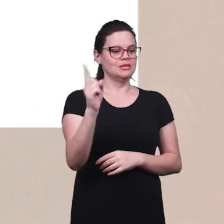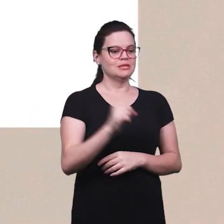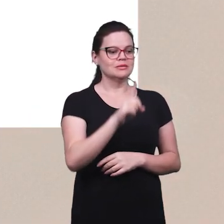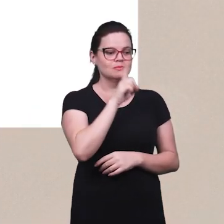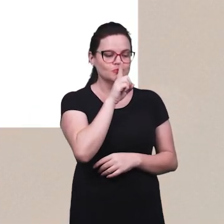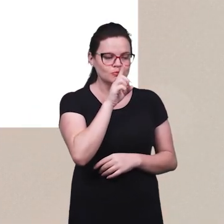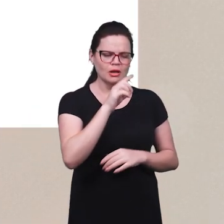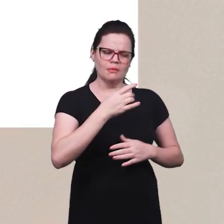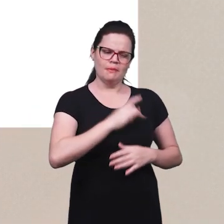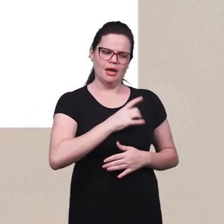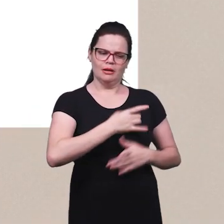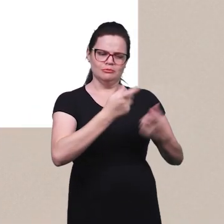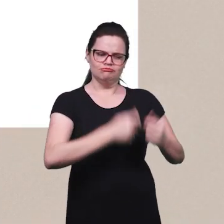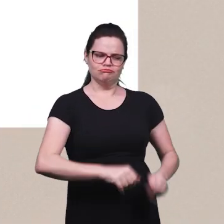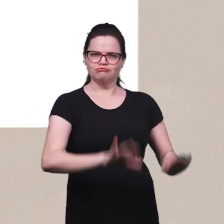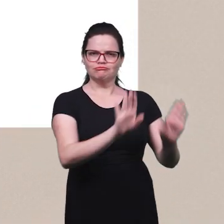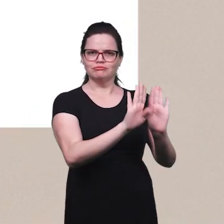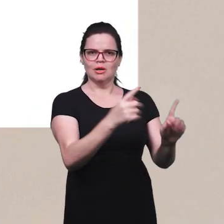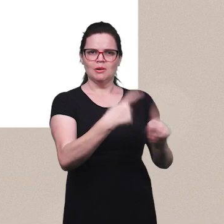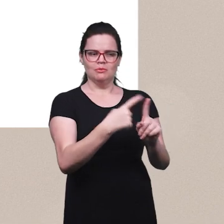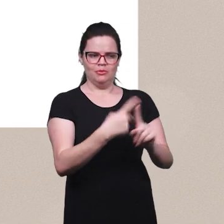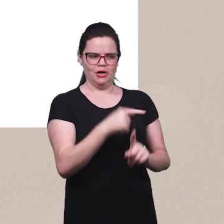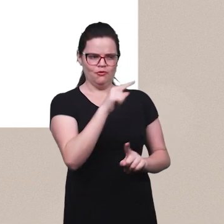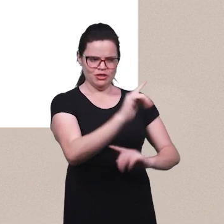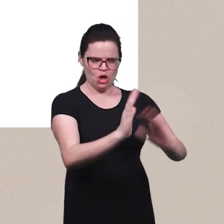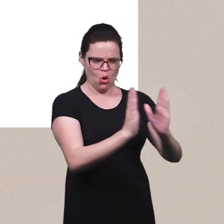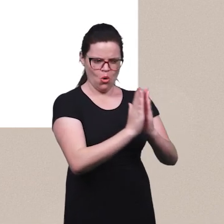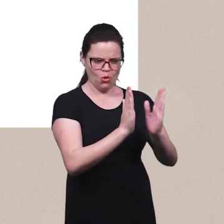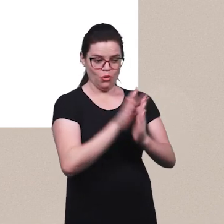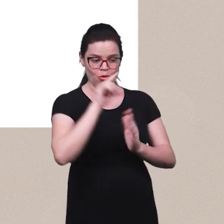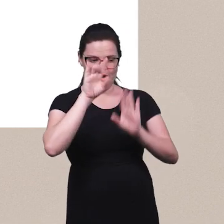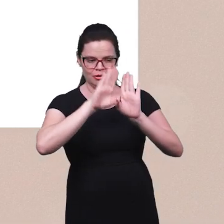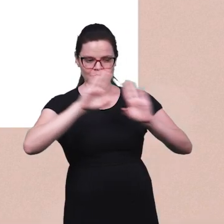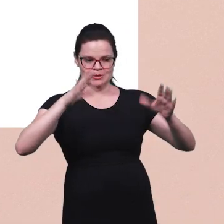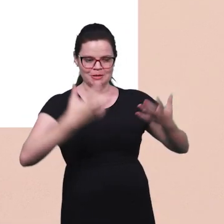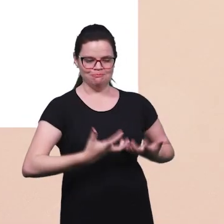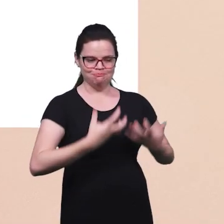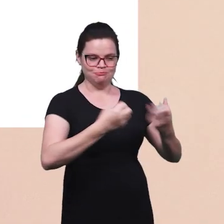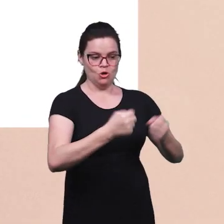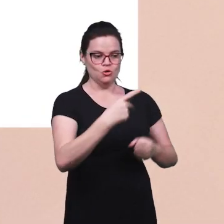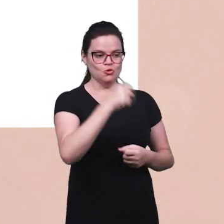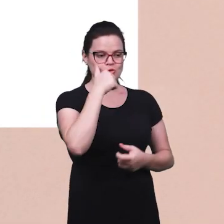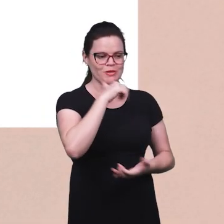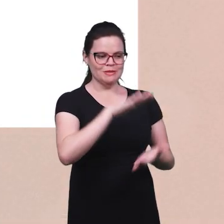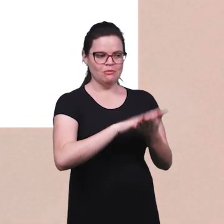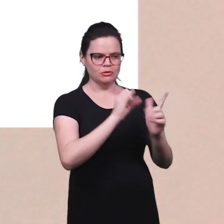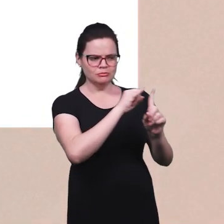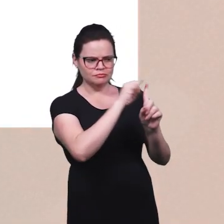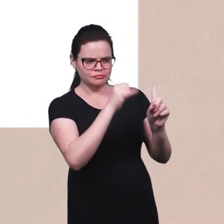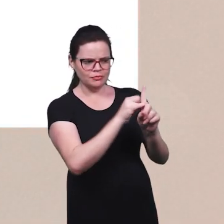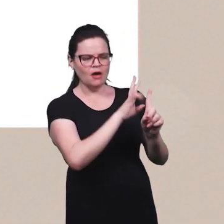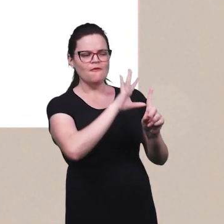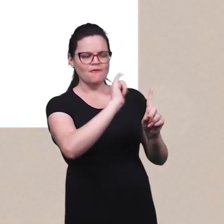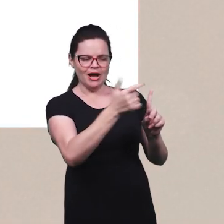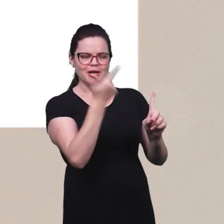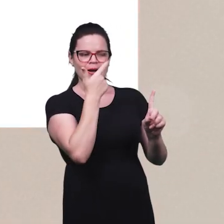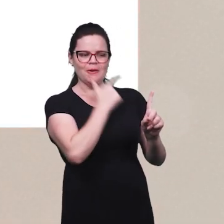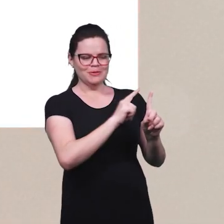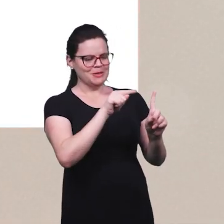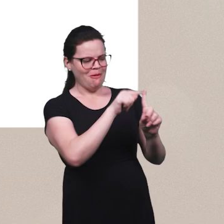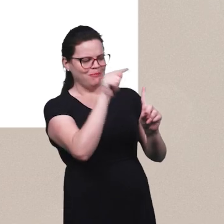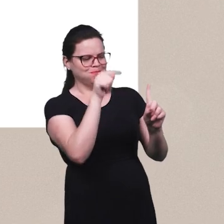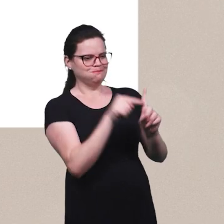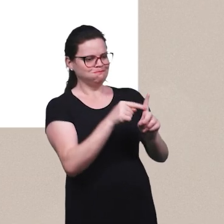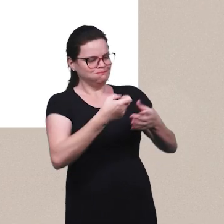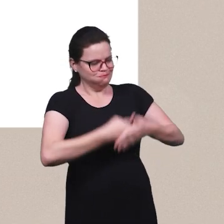Zacarias, não temas, porque a tua oração foi ouvida, e Isabel, tua mulher, dará à luz um